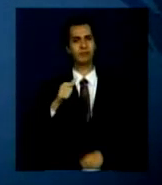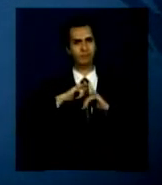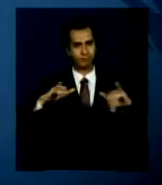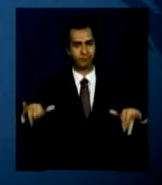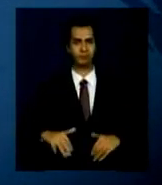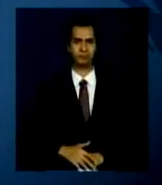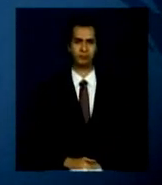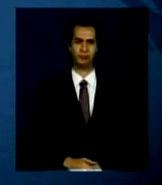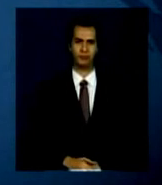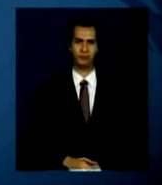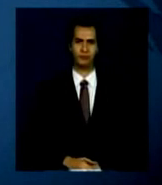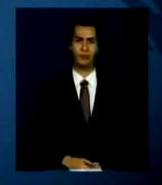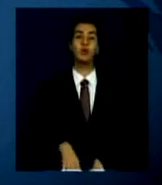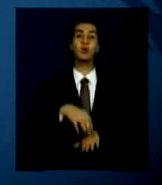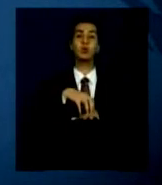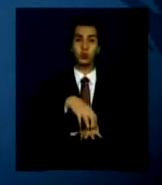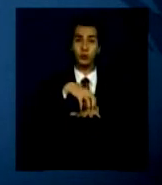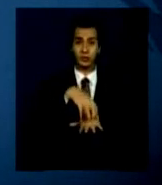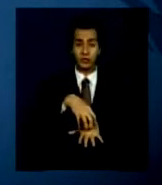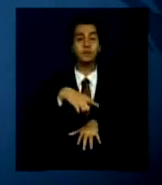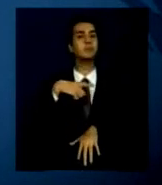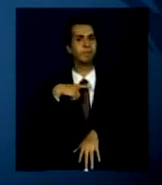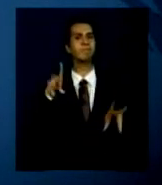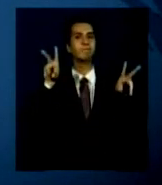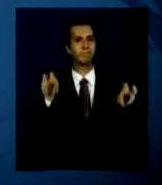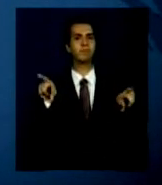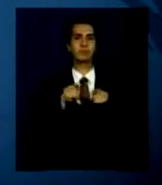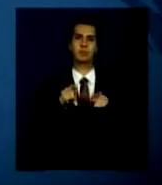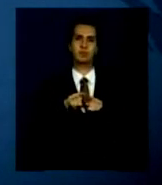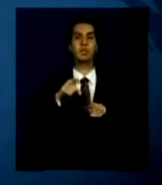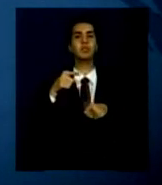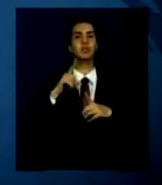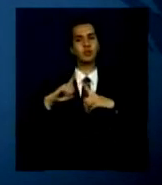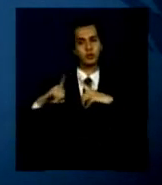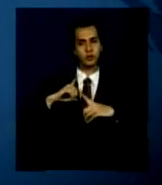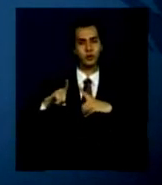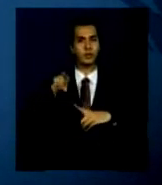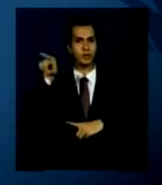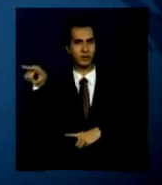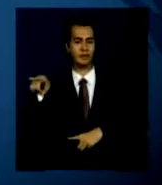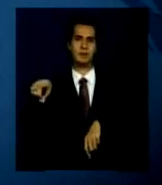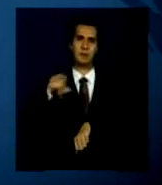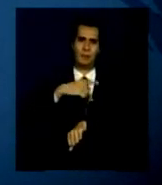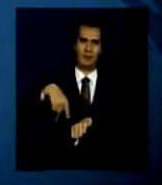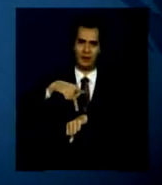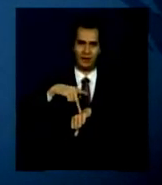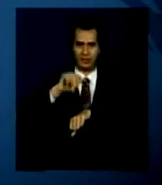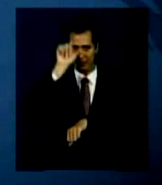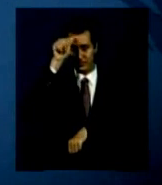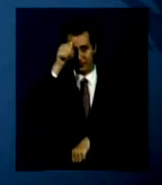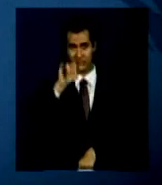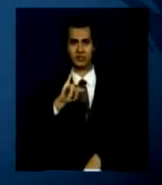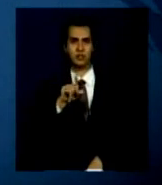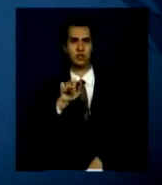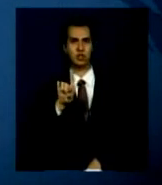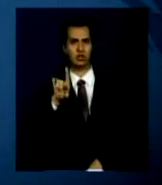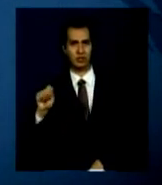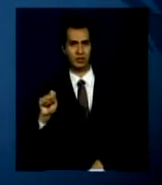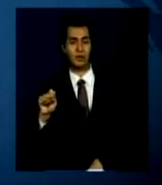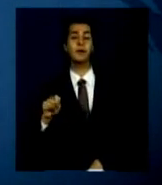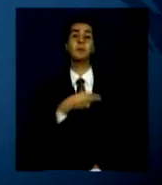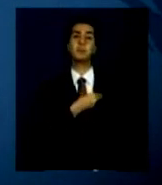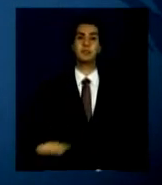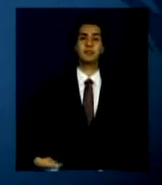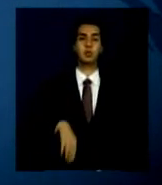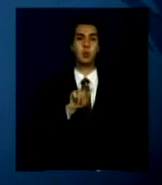durante a visita da presidenta Dilma russeff à Índia de acordo com o ministro da pasta Gastão Vieira que veio junto na Comitiva da presidenta